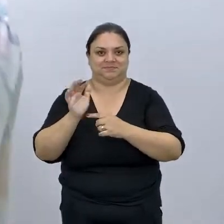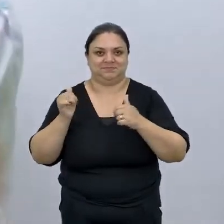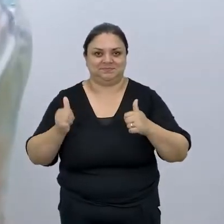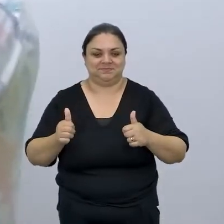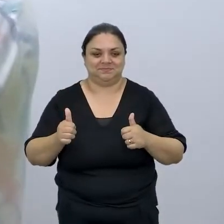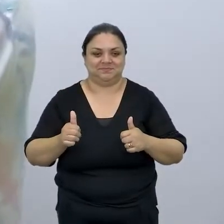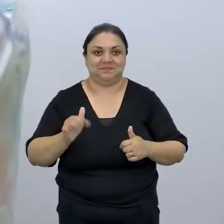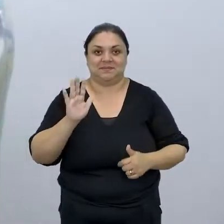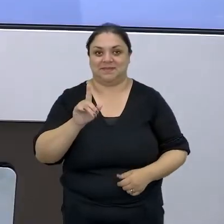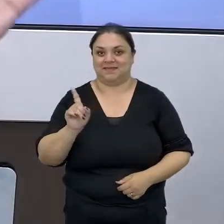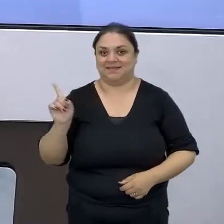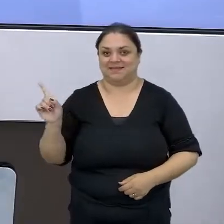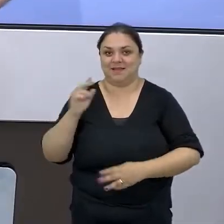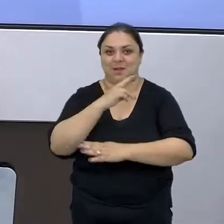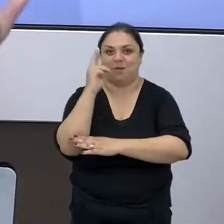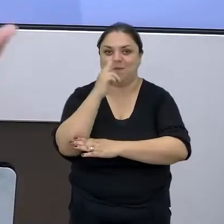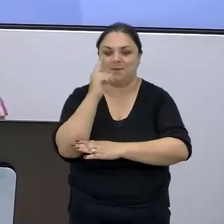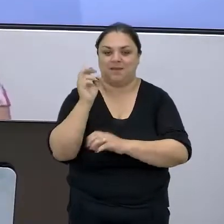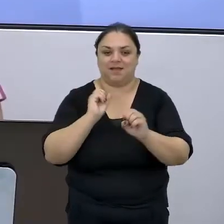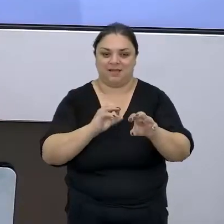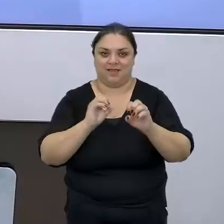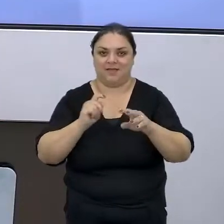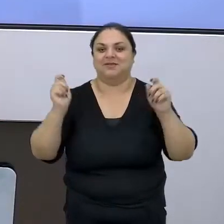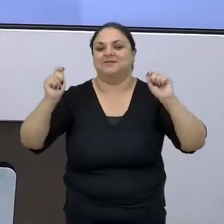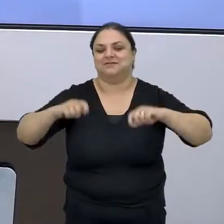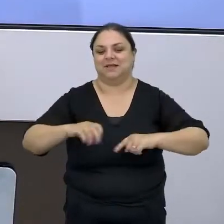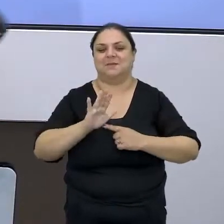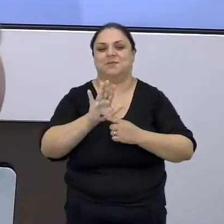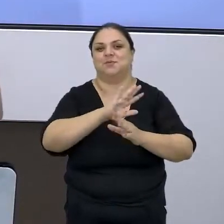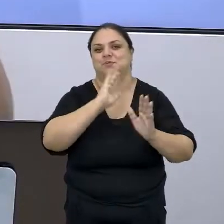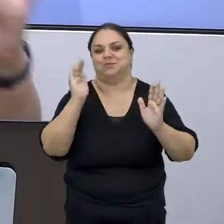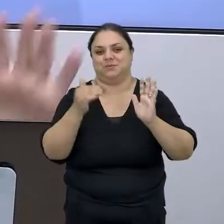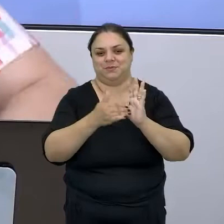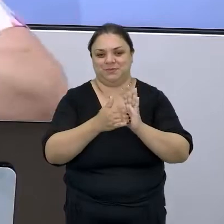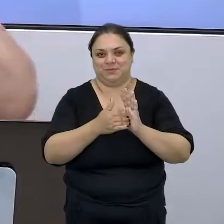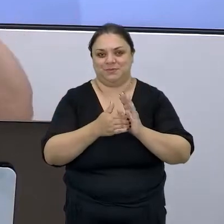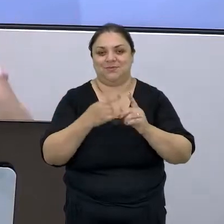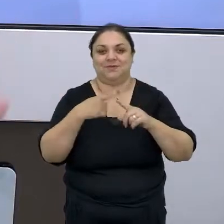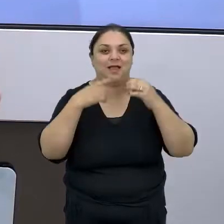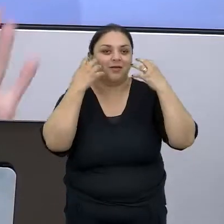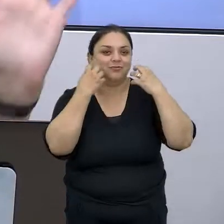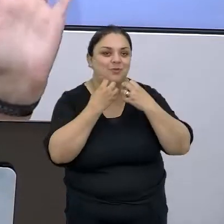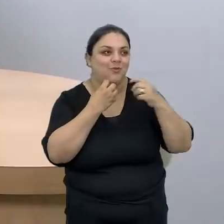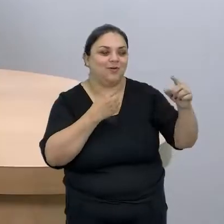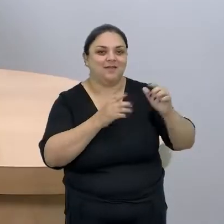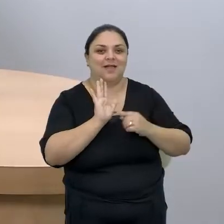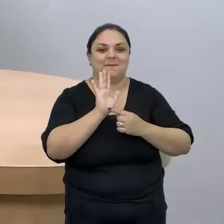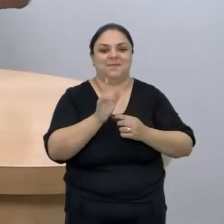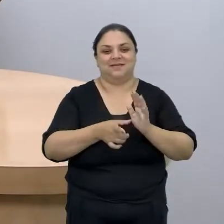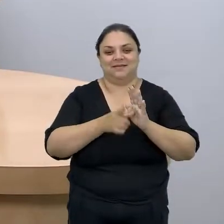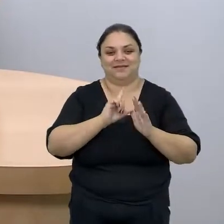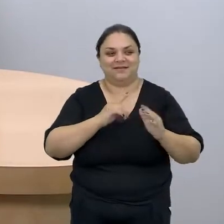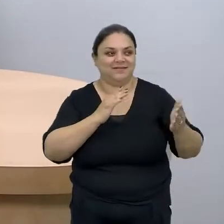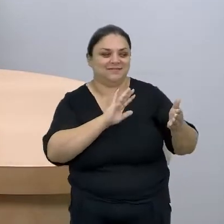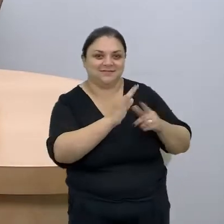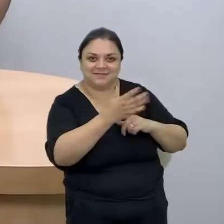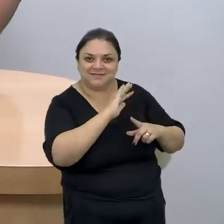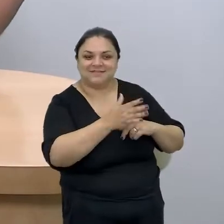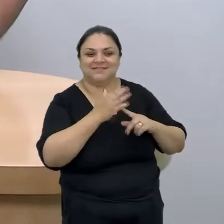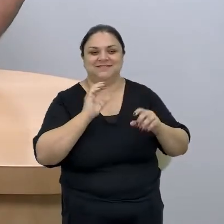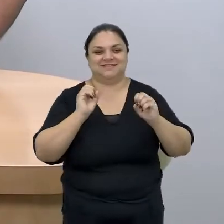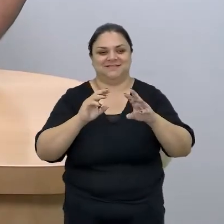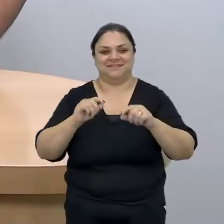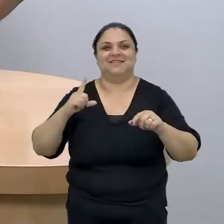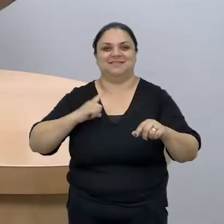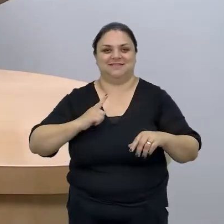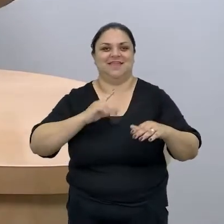Da minha aula de hoje. isso. Porque o Tony escolheu a aula, porque na verdade eu ia gravar essa aula antes, deu um rolinho. Isso, aí teve os Então, feriados, teve os aí feriados, pulou. pulou a aula, então eu já teria